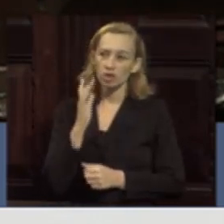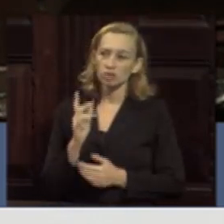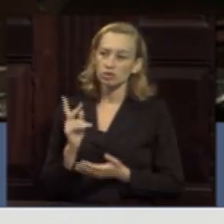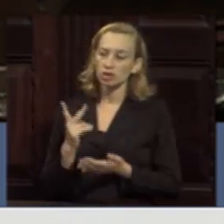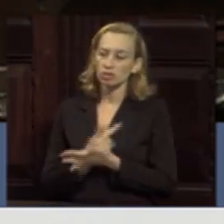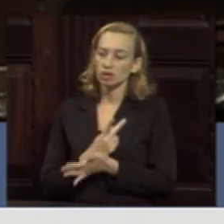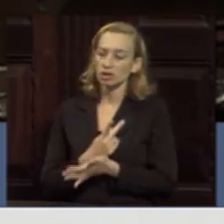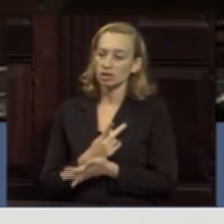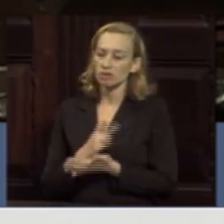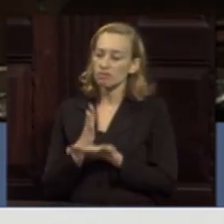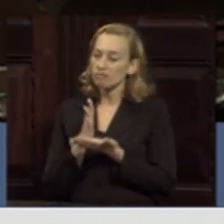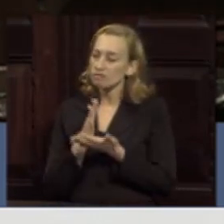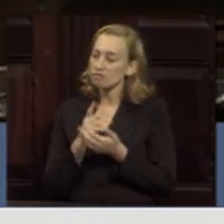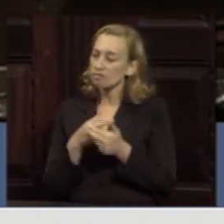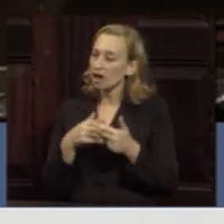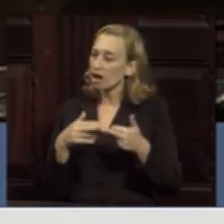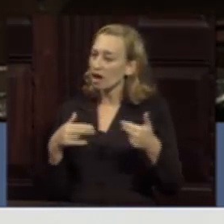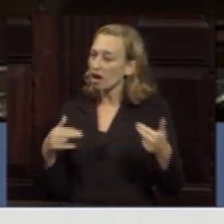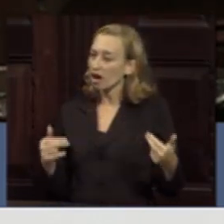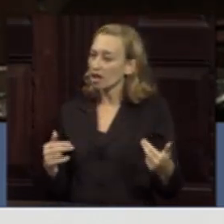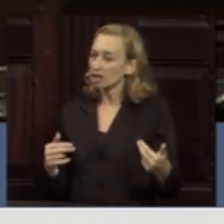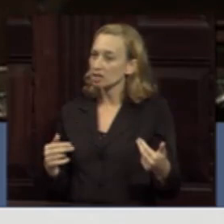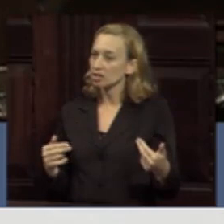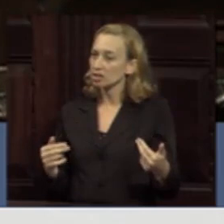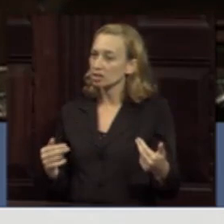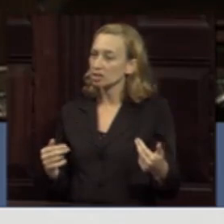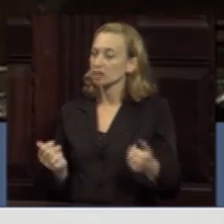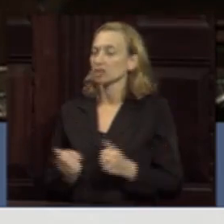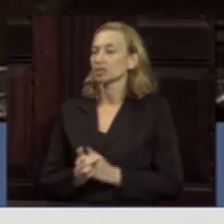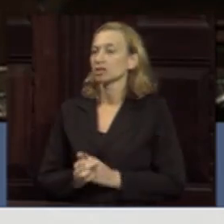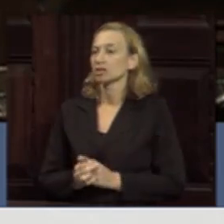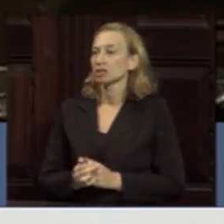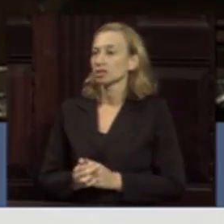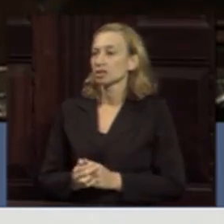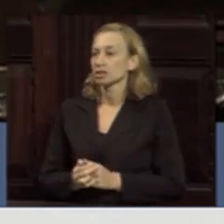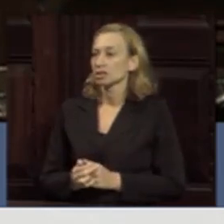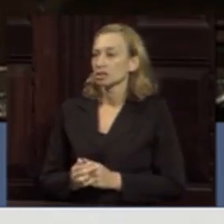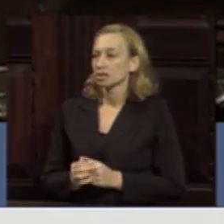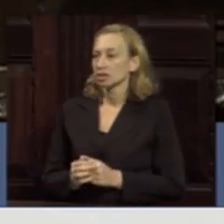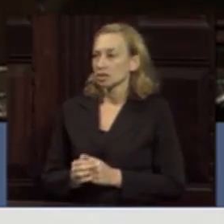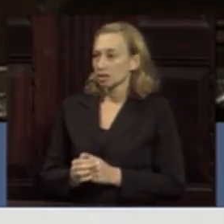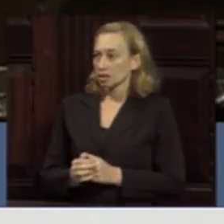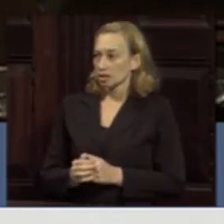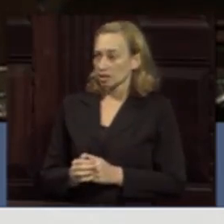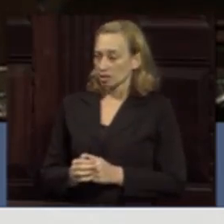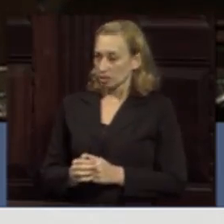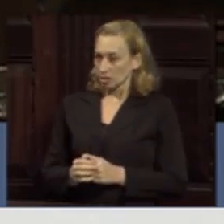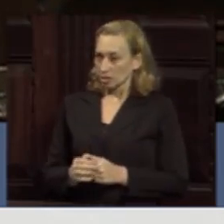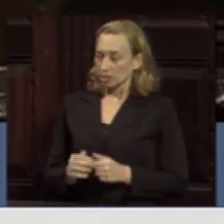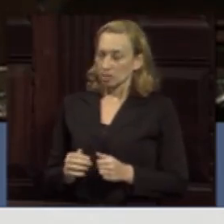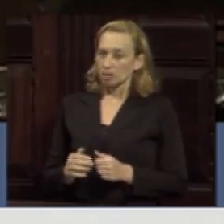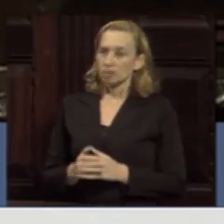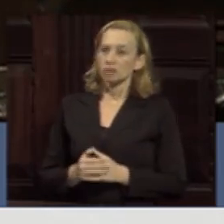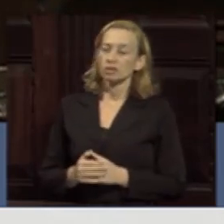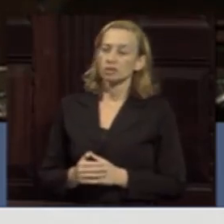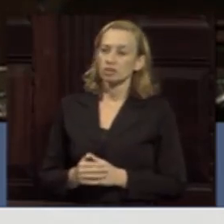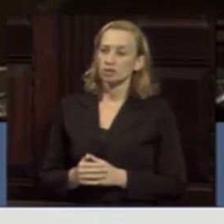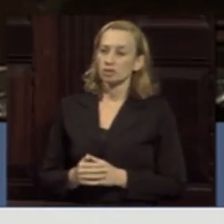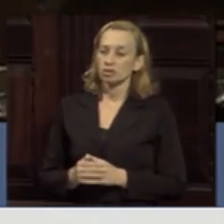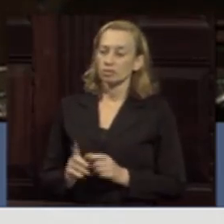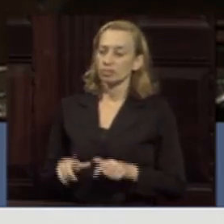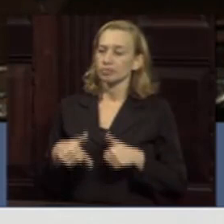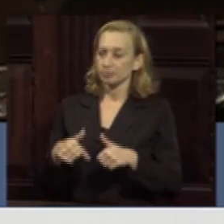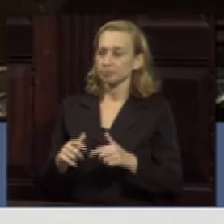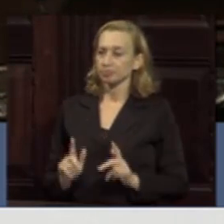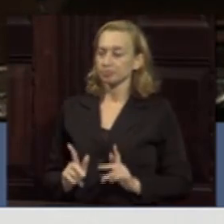acontecendo, várias medidas, meio a sorralpa, estão sendo adotadas pelo governo do Estado. No Deto, no